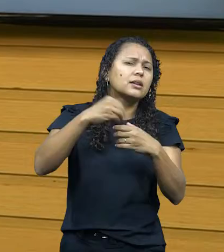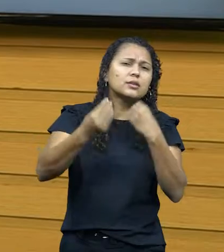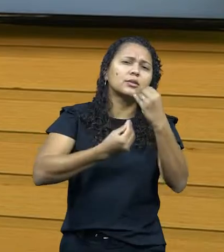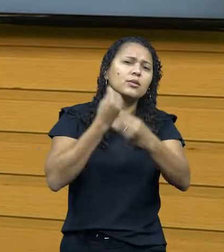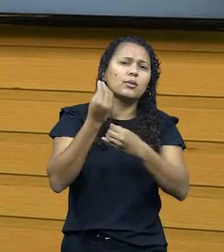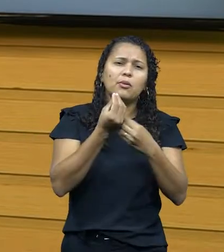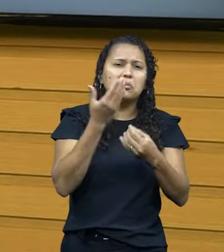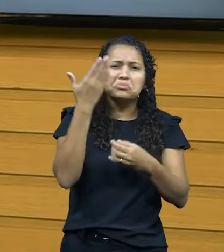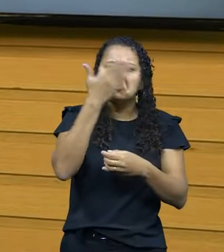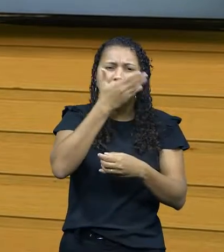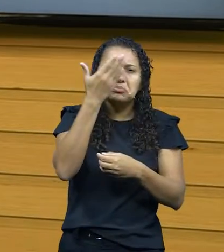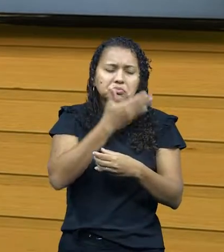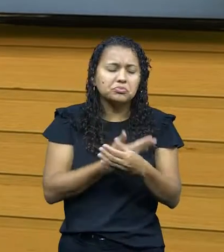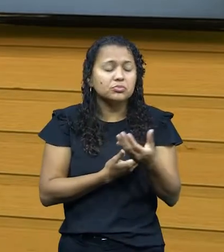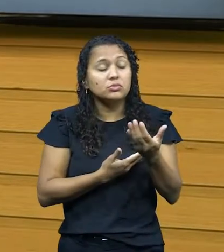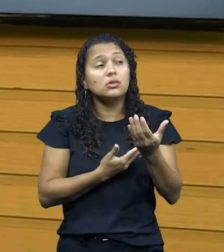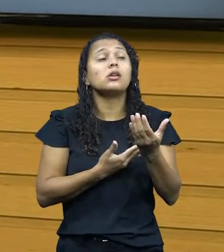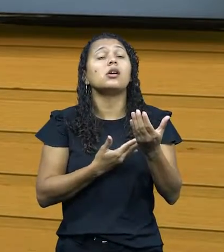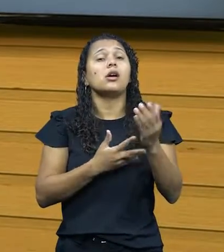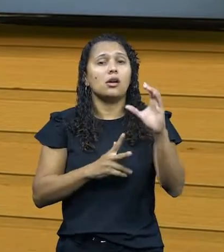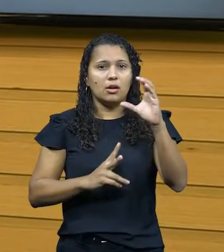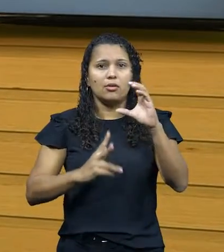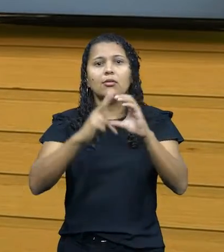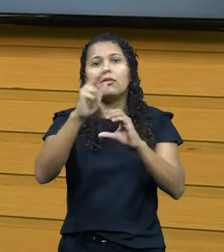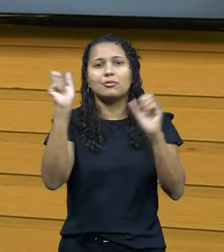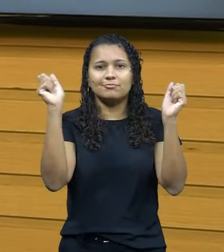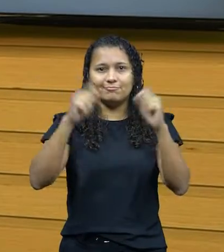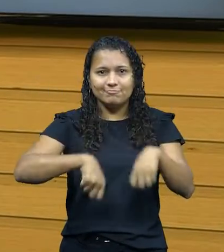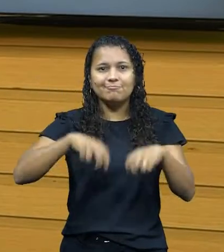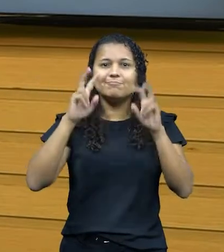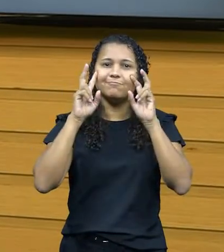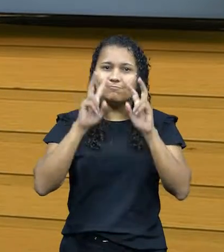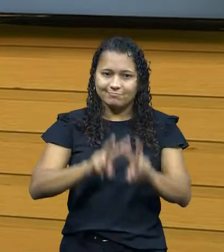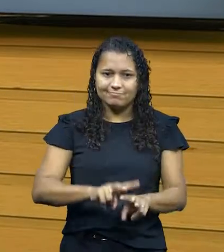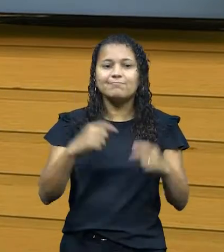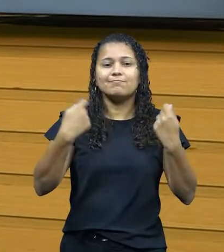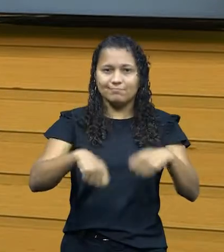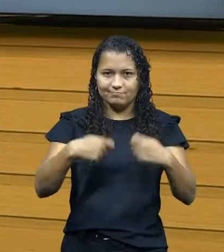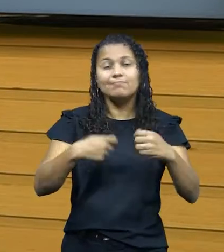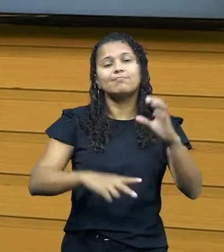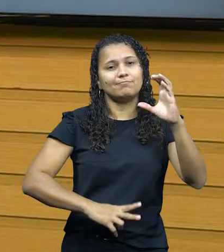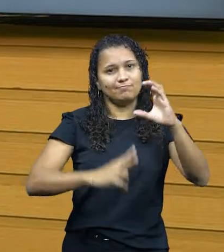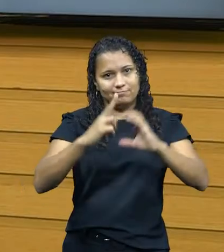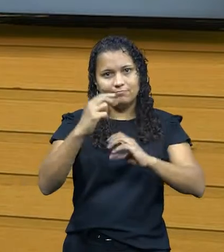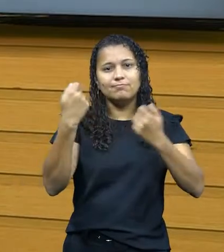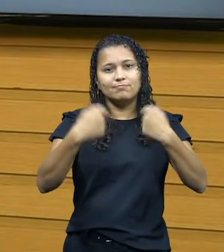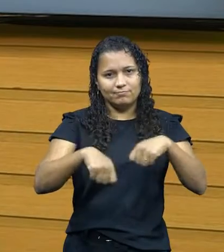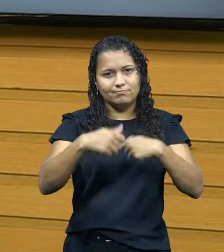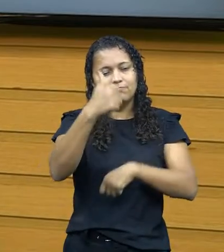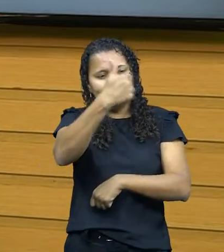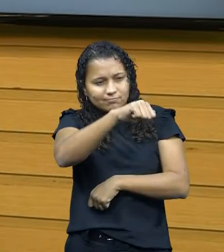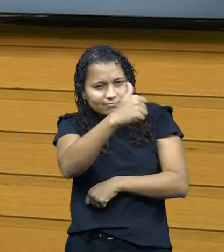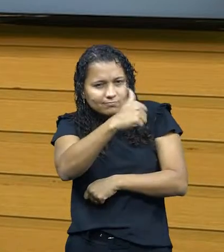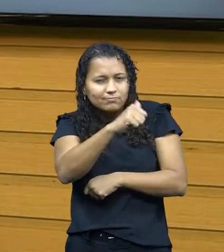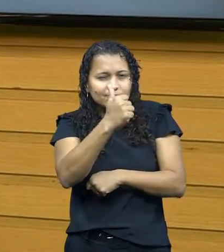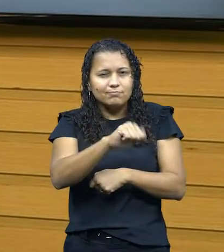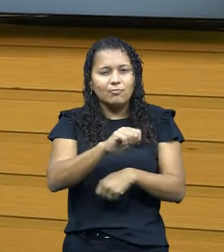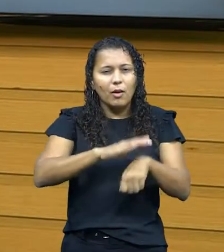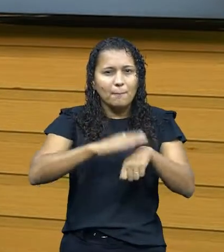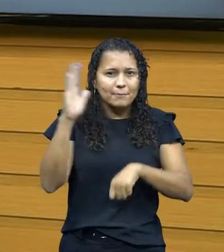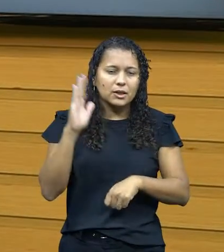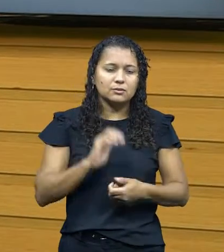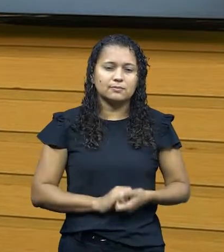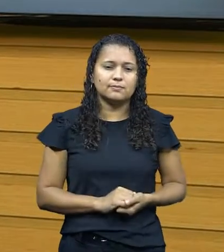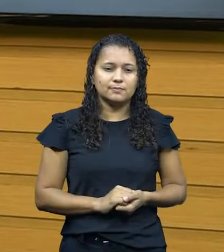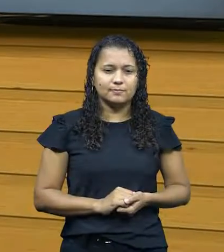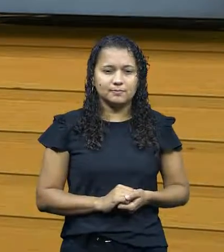entendendo as suas partes, né? Então, ali há a necessidade da gente fazer um corte, fazer uma análise mais minuciosa